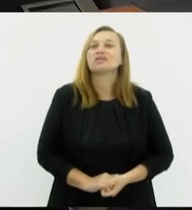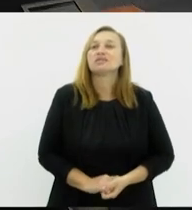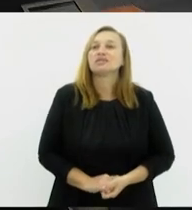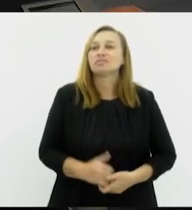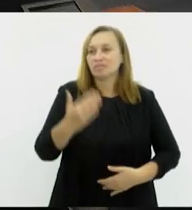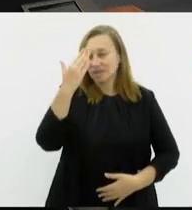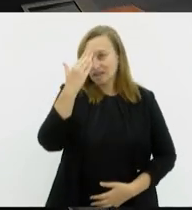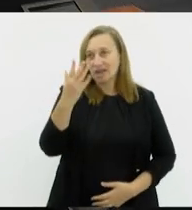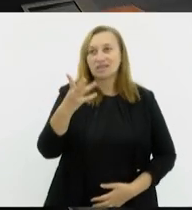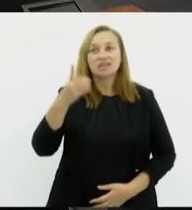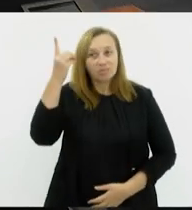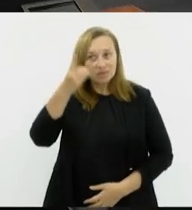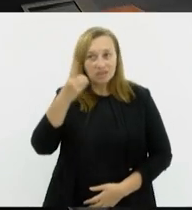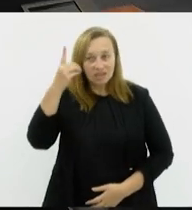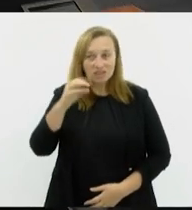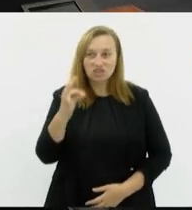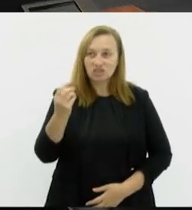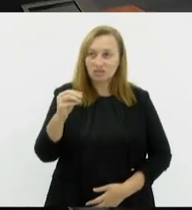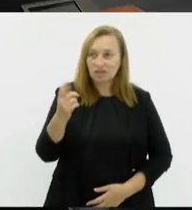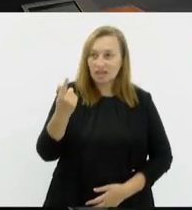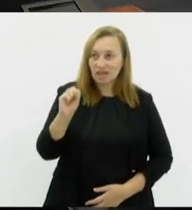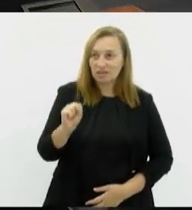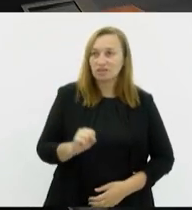nosso nobre deputado Thiago Galhardo.